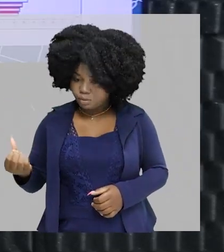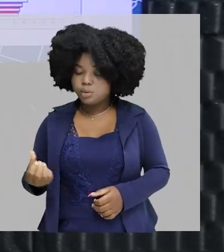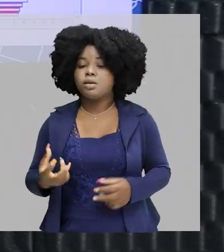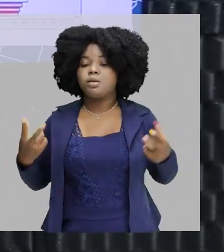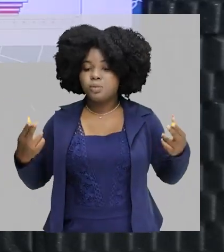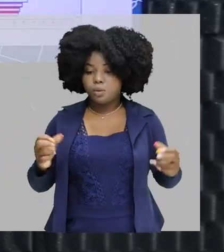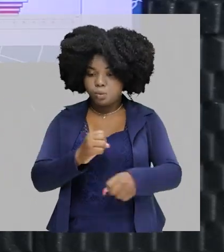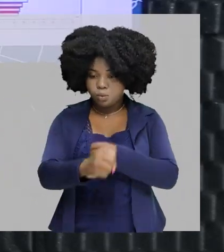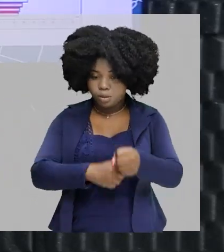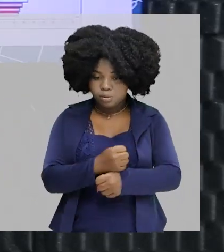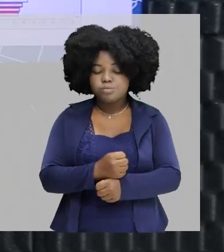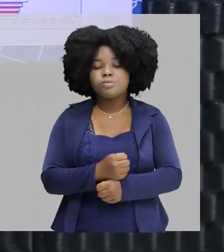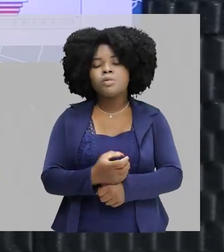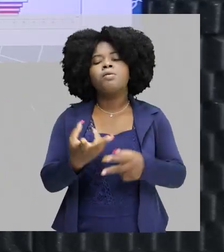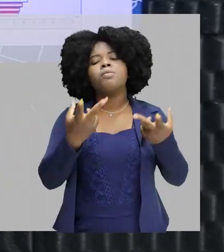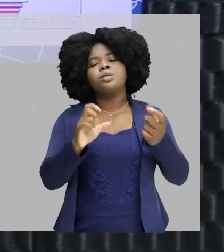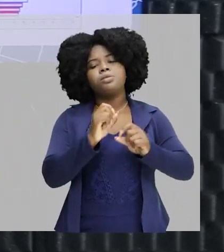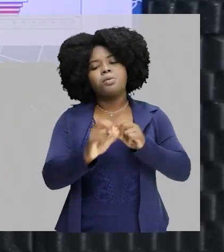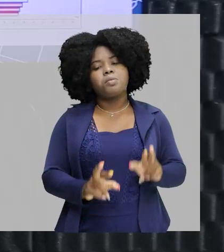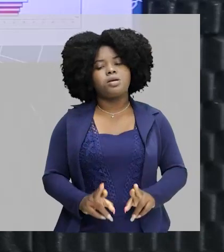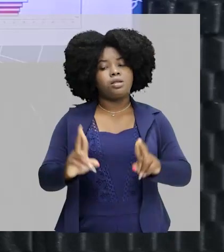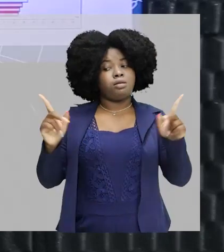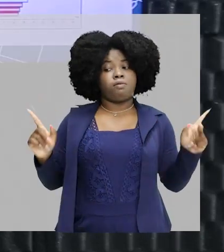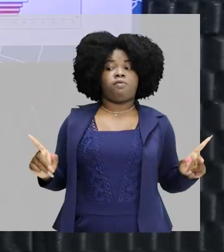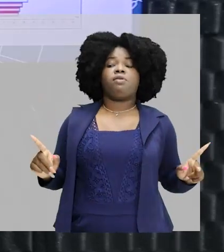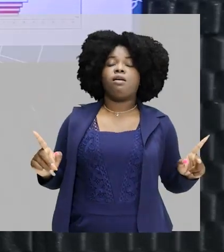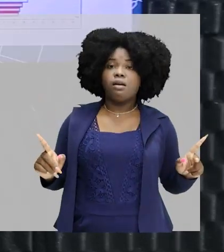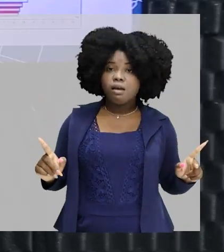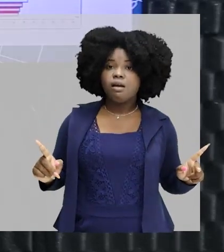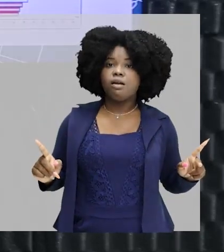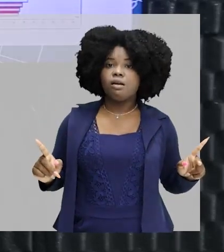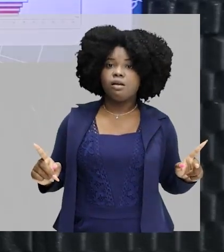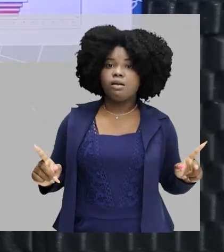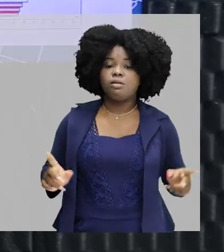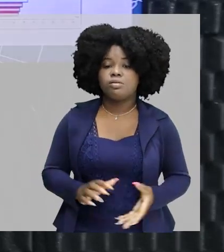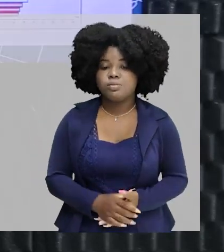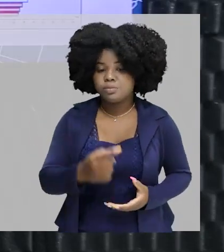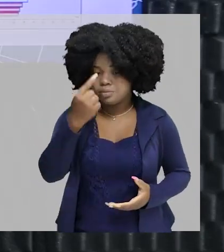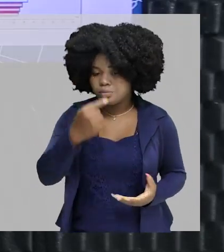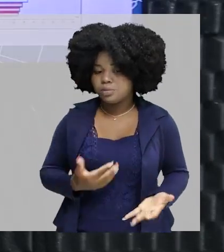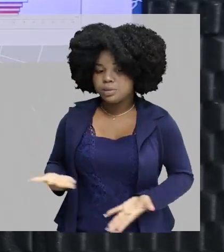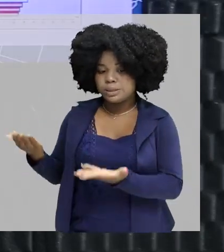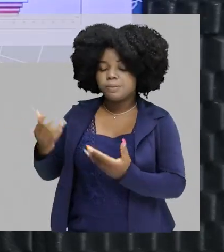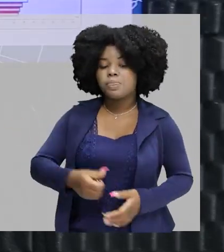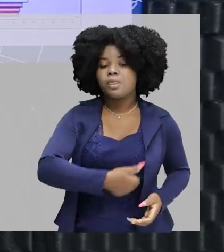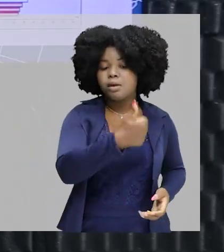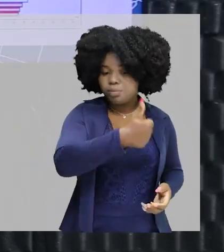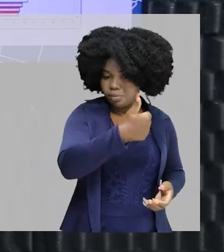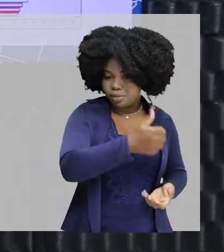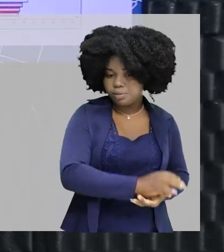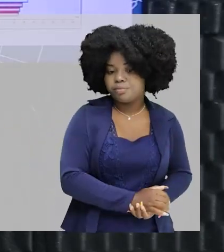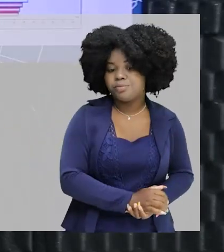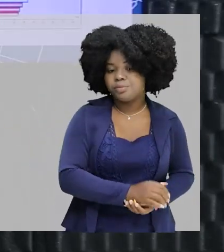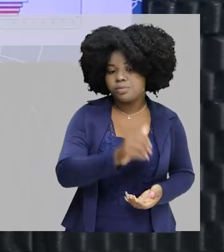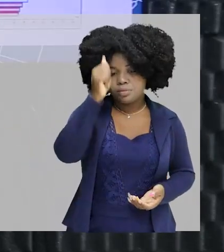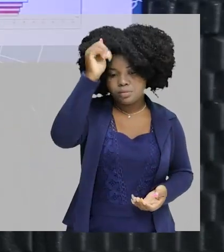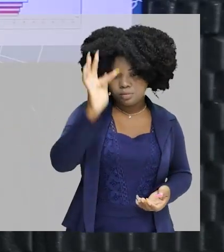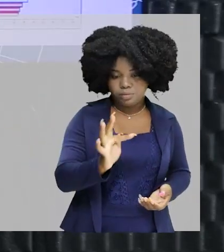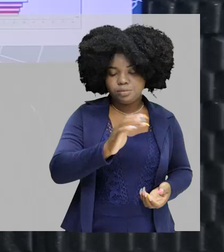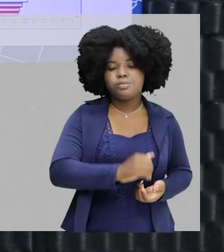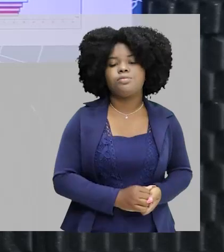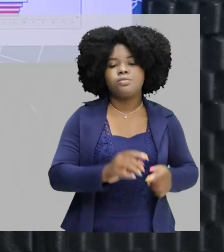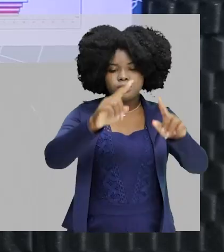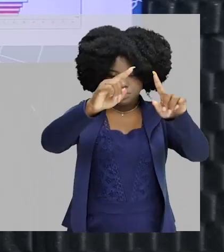vamos perceber aí uma diferença gritante entre elas, né? Vamos analisar primeiramente a pirâmide etária